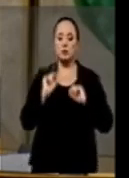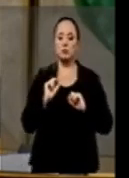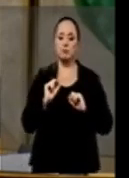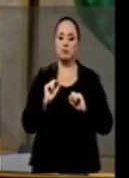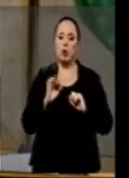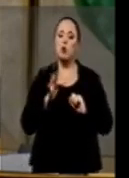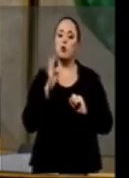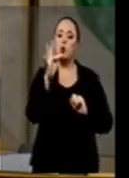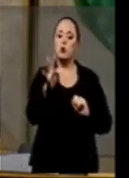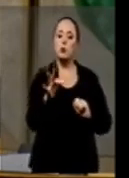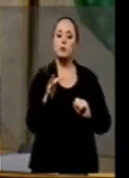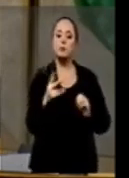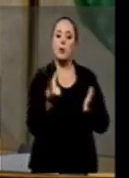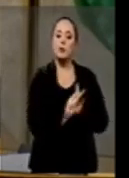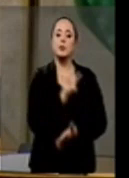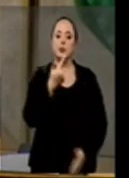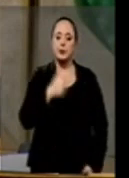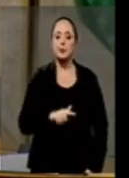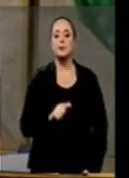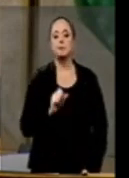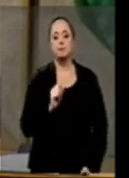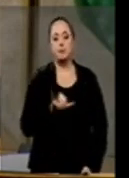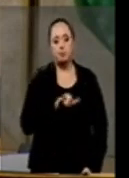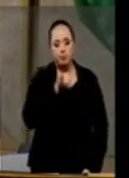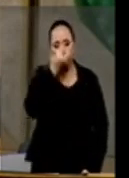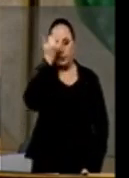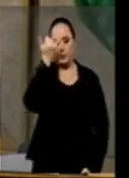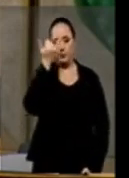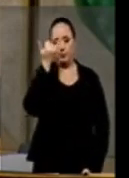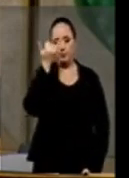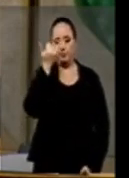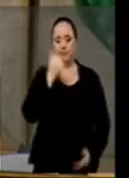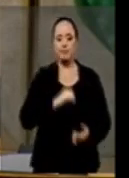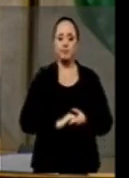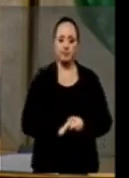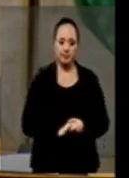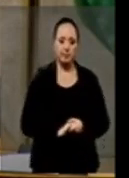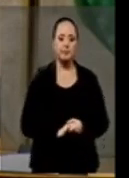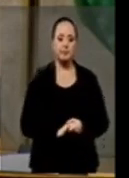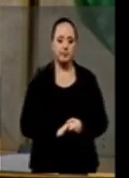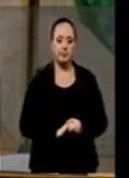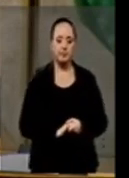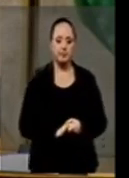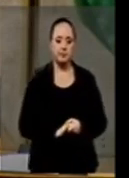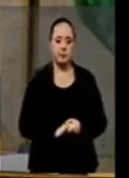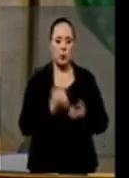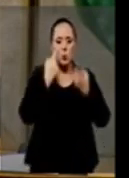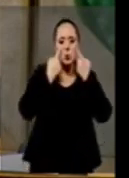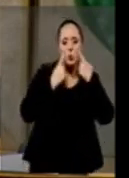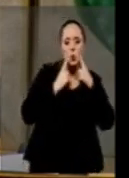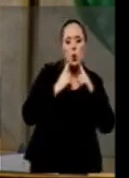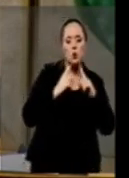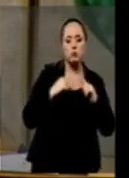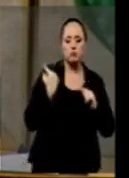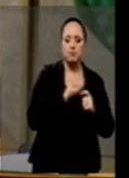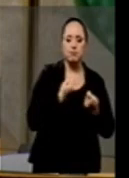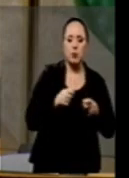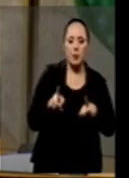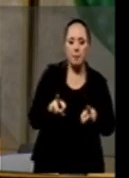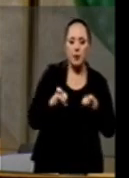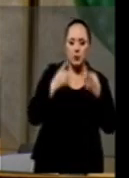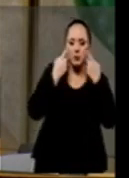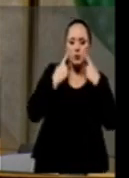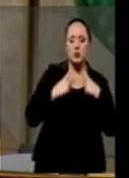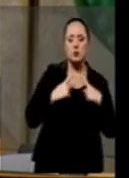tantos possam ser atingidos por tragédias previsíveis seus lamentos precisam ser ouvidos seus